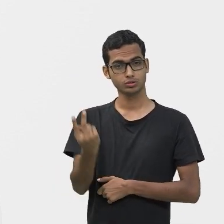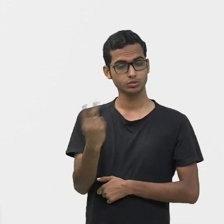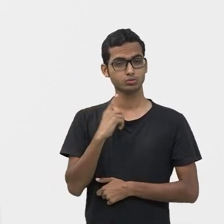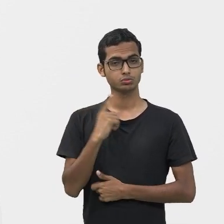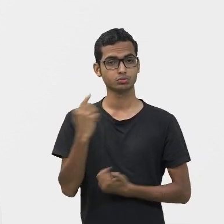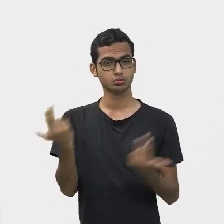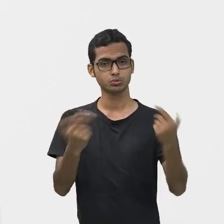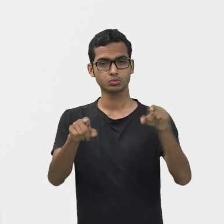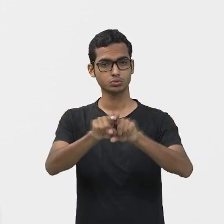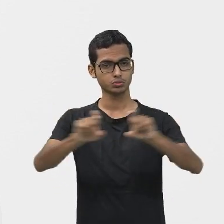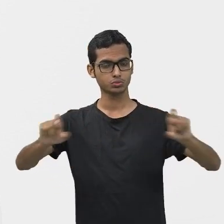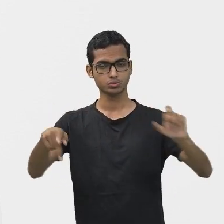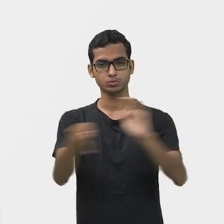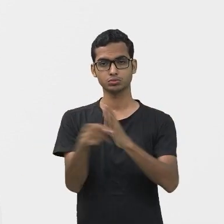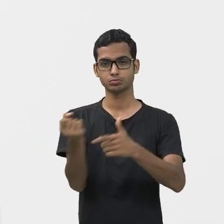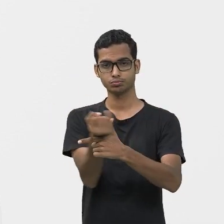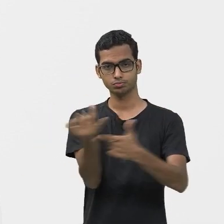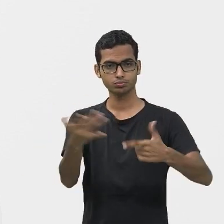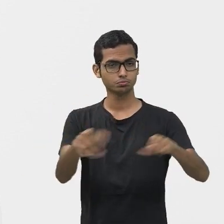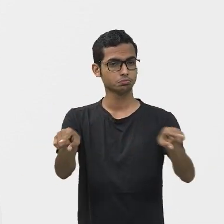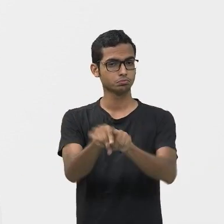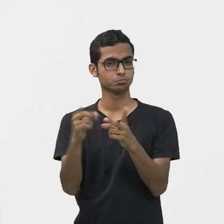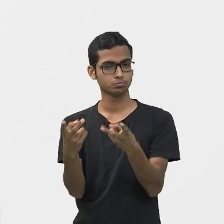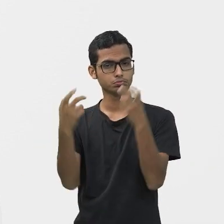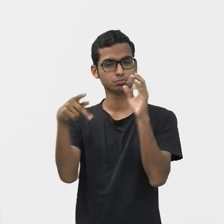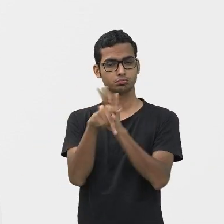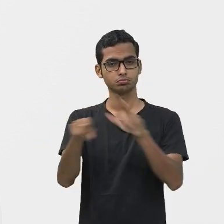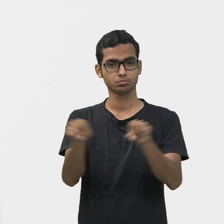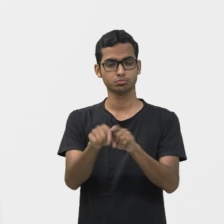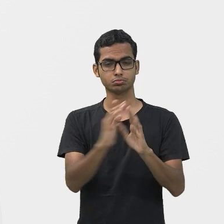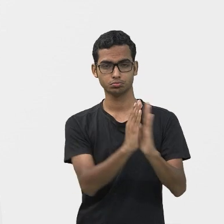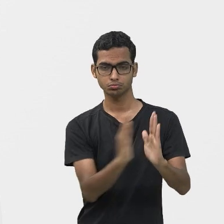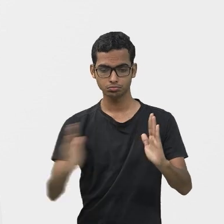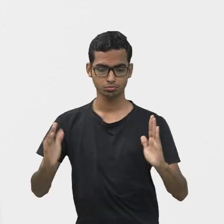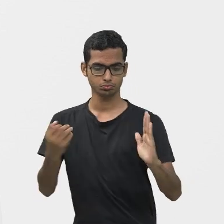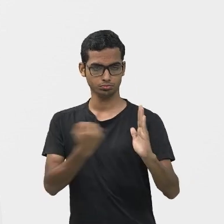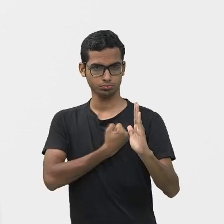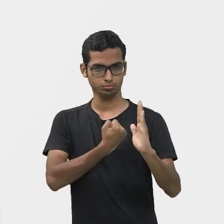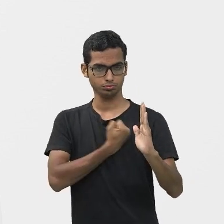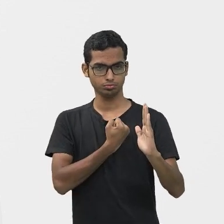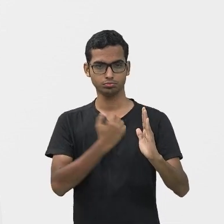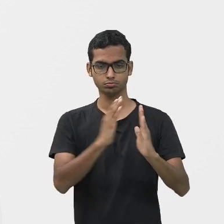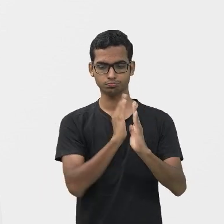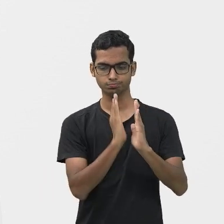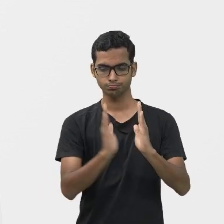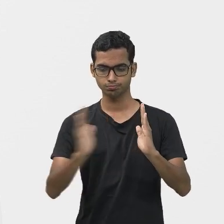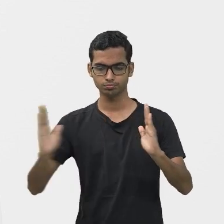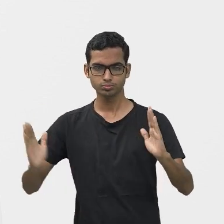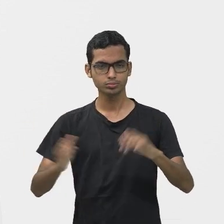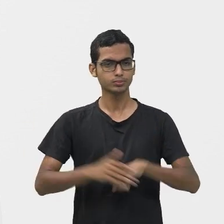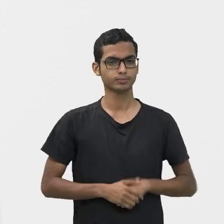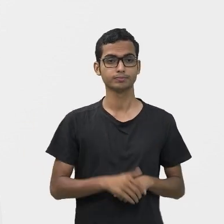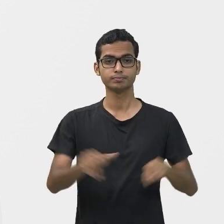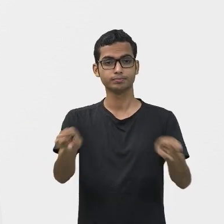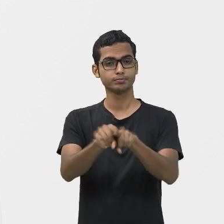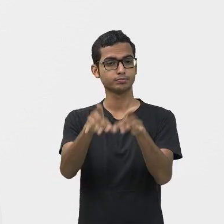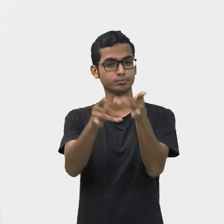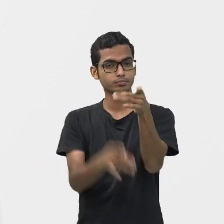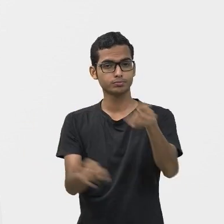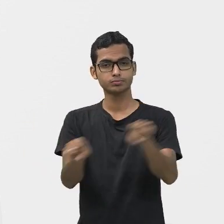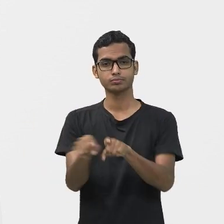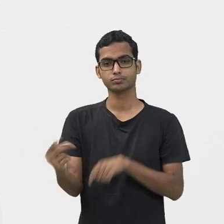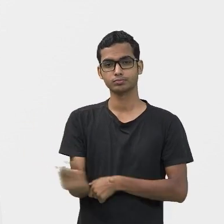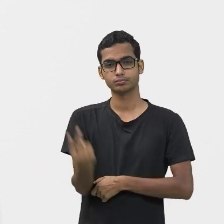de expressões algébricas, identificação da regularidade de uma sequência numérica,